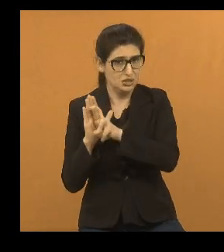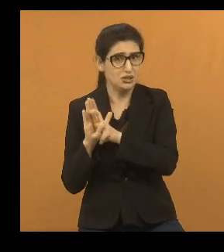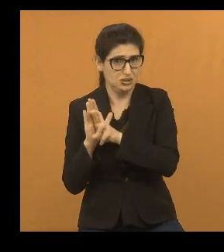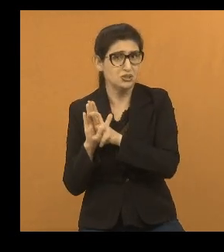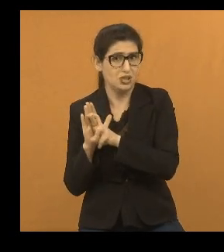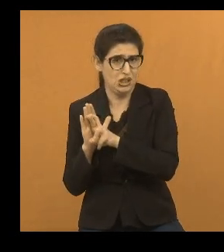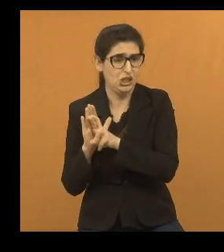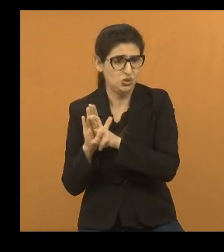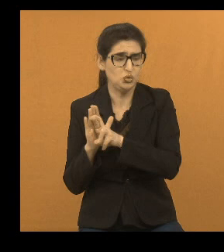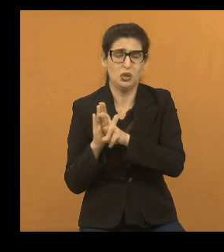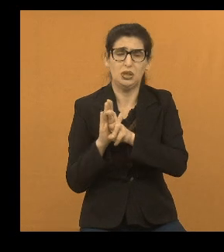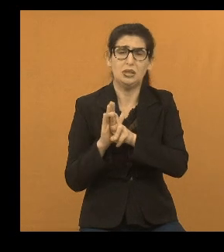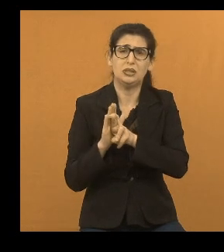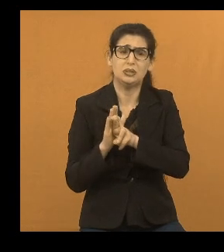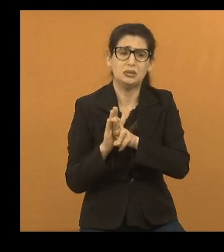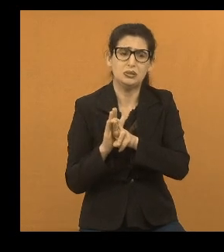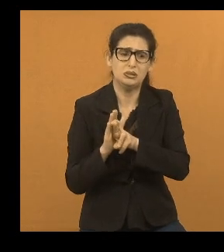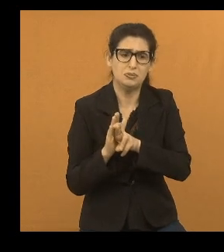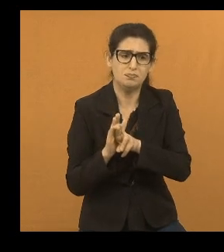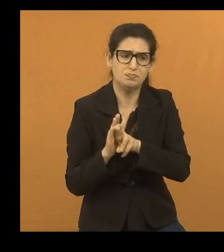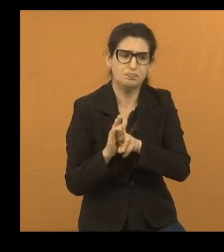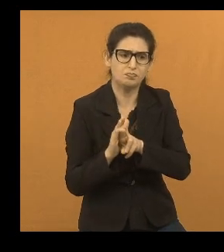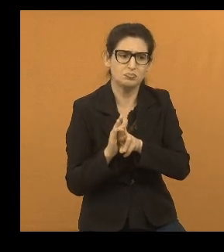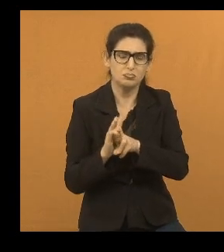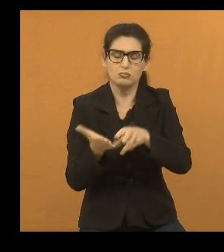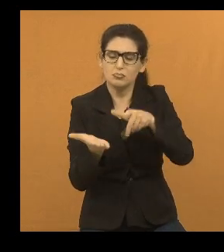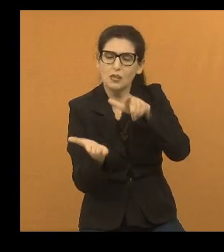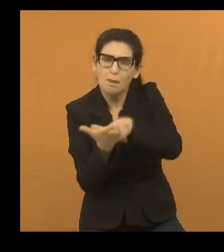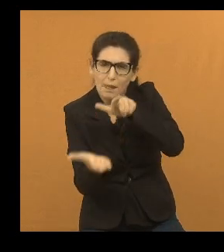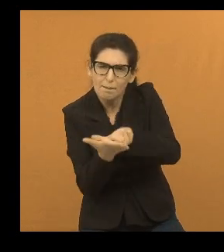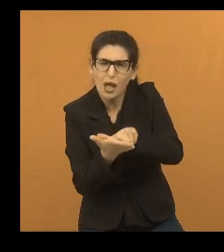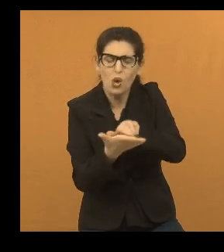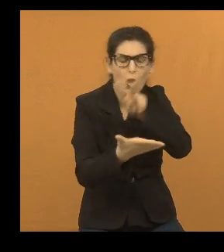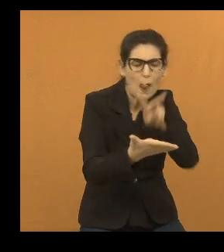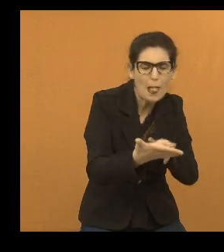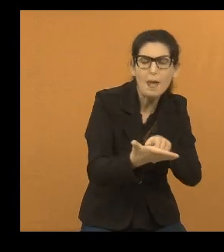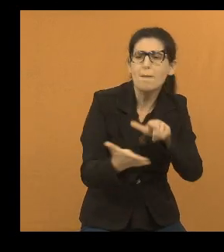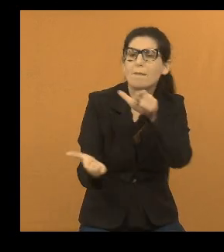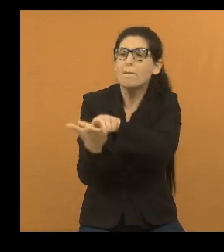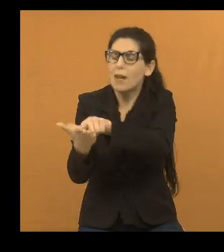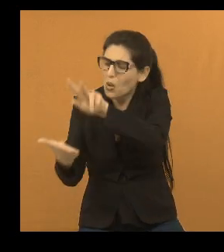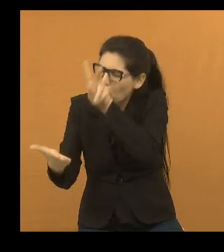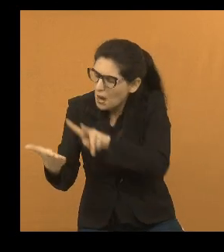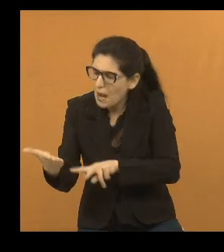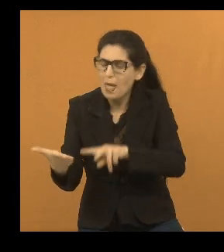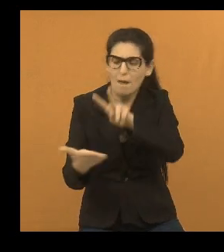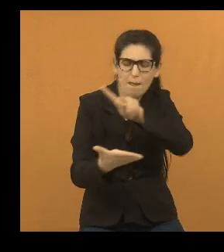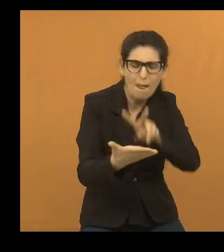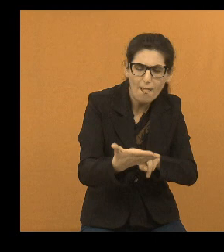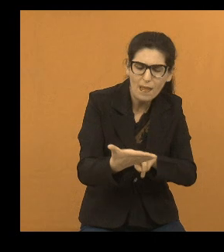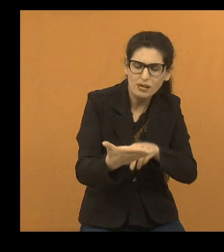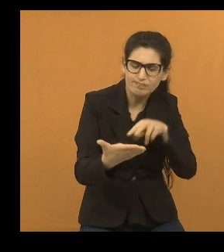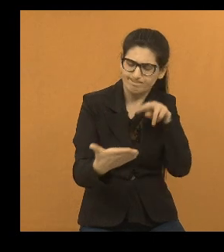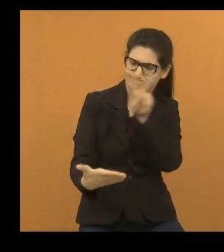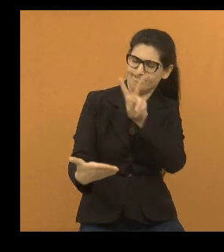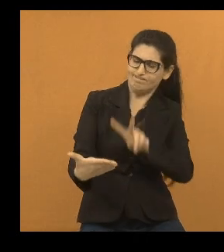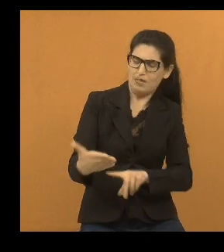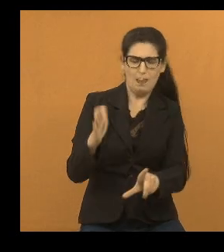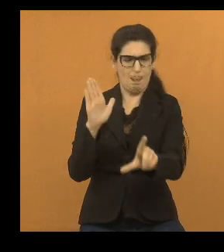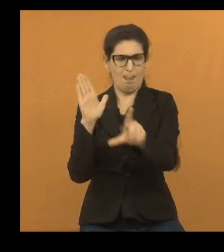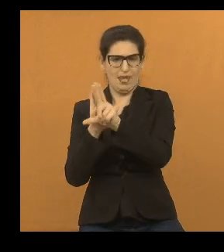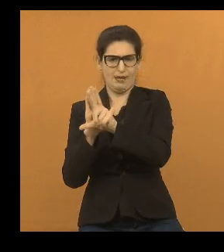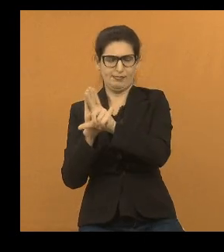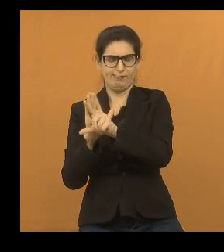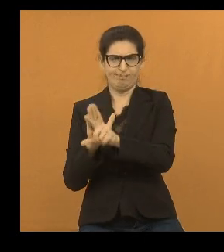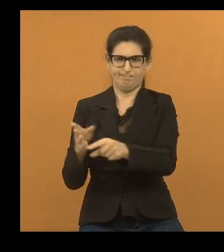puderam trazer elementos para o nosso trabalho, para a gente poder fazer um diagnóstico mais apurado, fazer uma verificação da legislação e, por fim, chegamos à